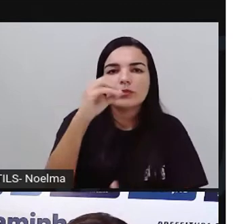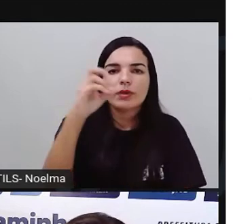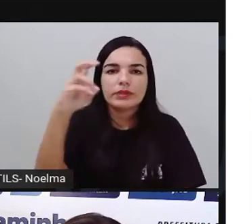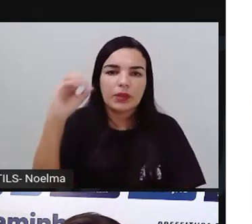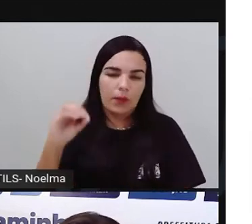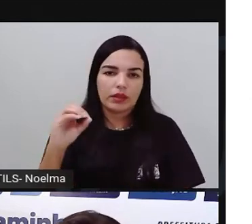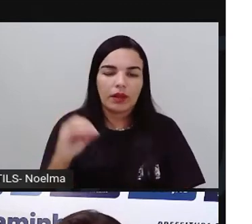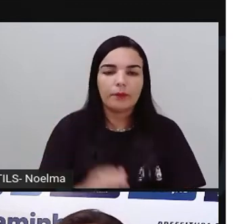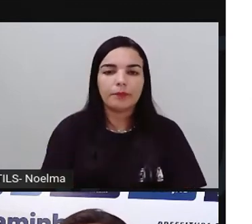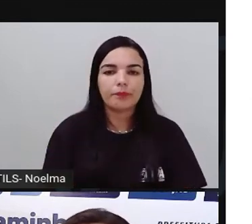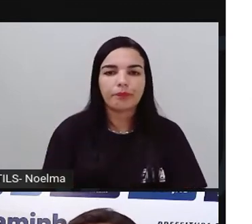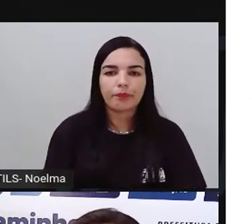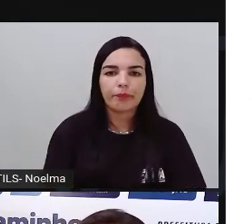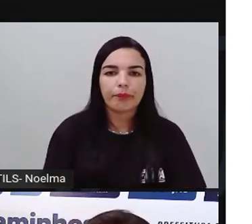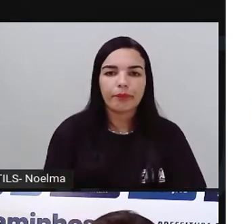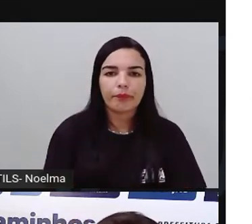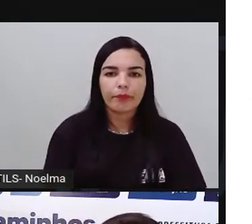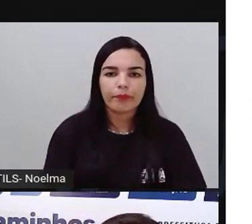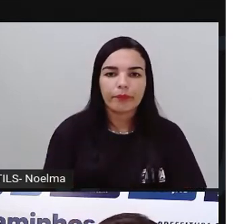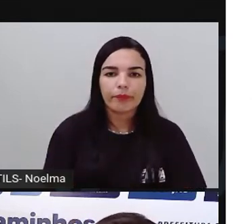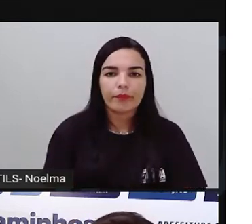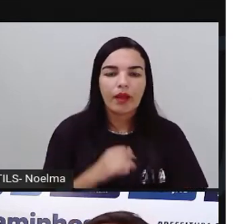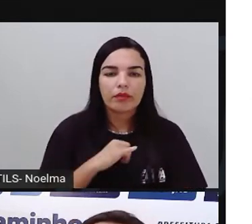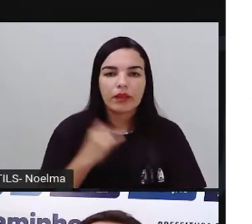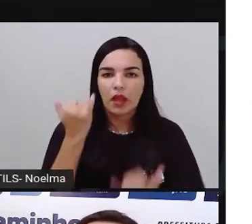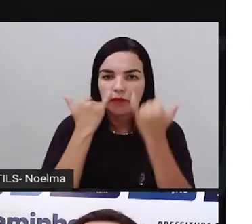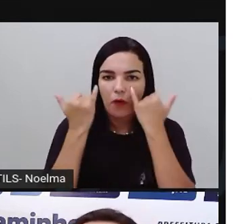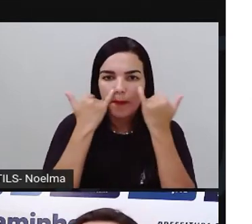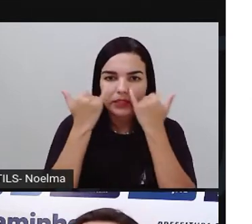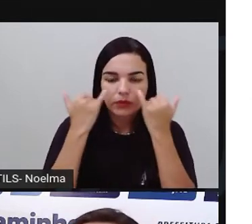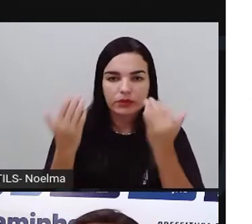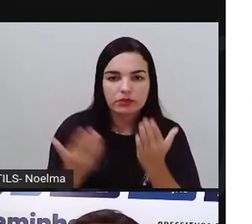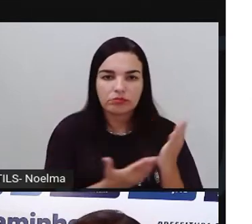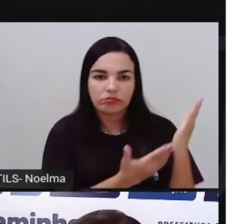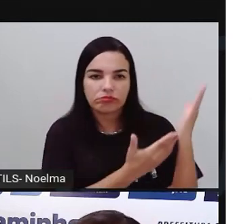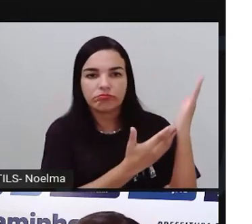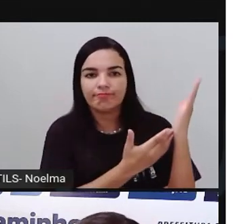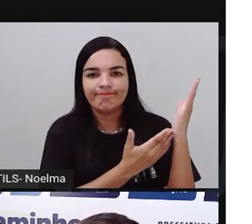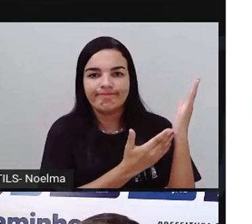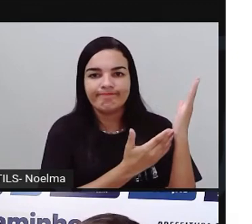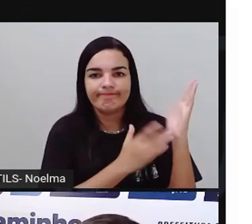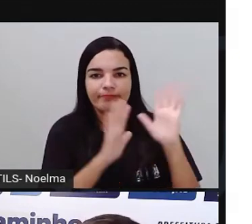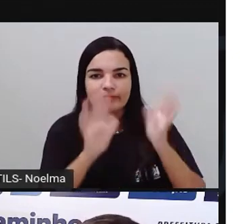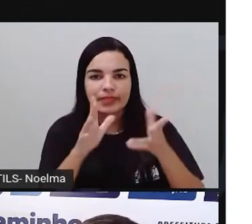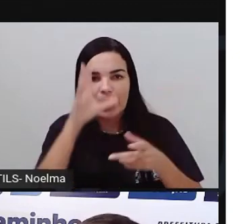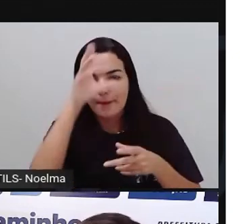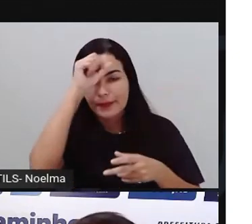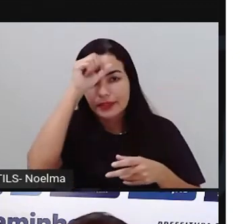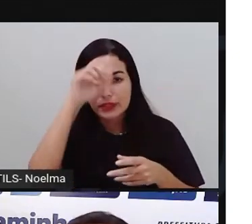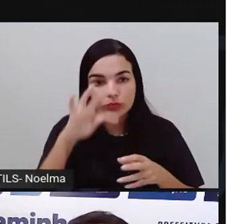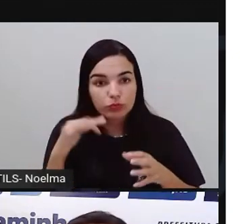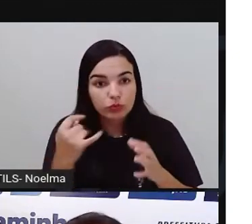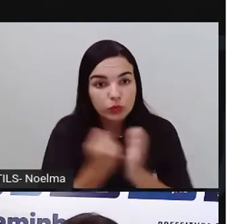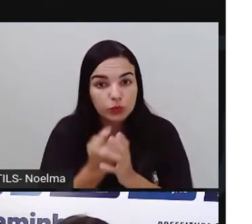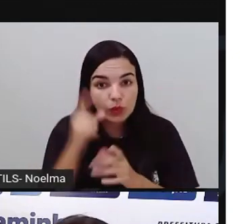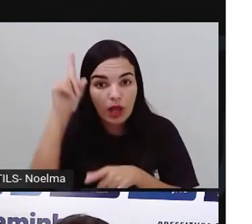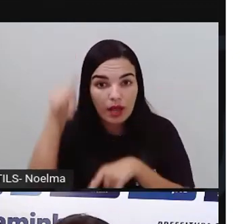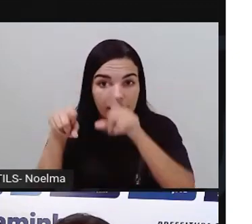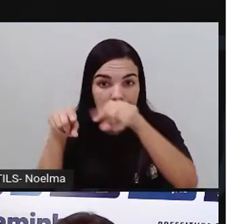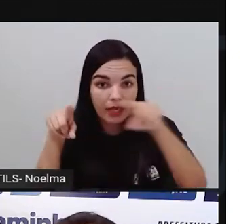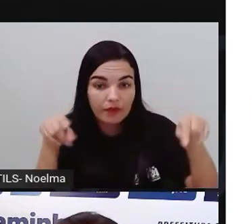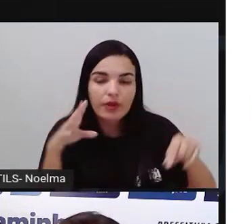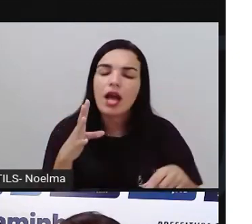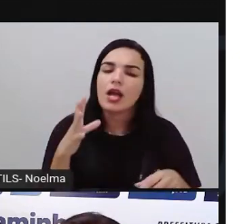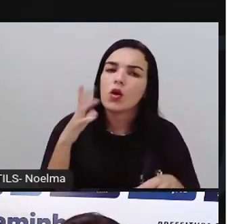2050. Aí, trazendo agora aí as informações e observando o que a gente já aprendeu sobre gráfico, a gente já